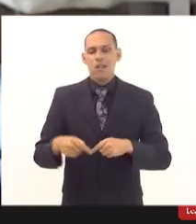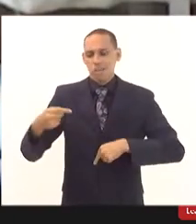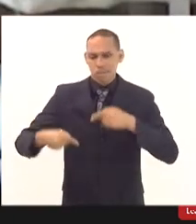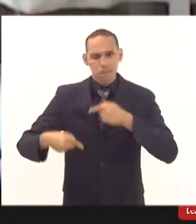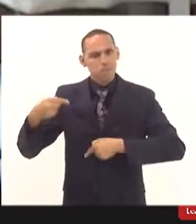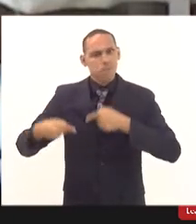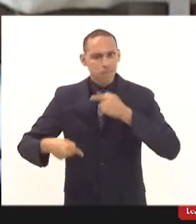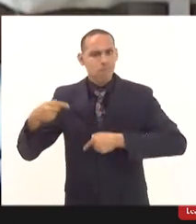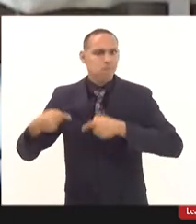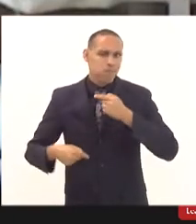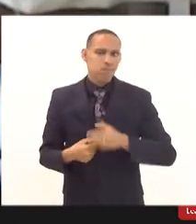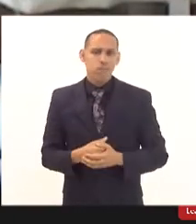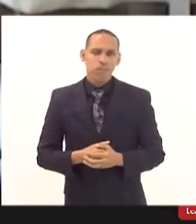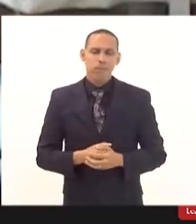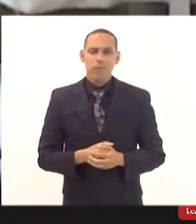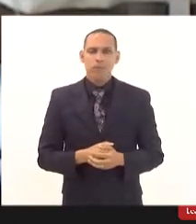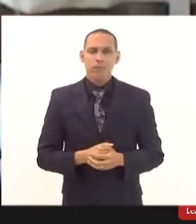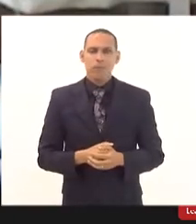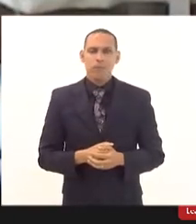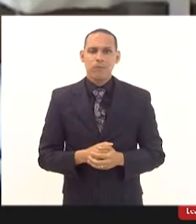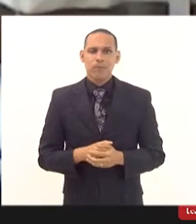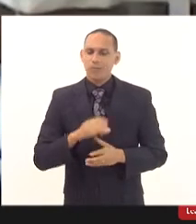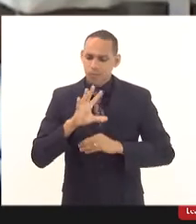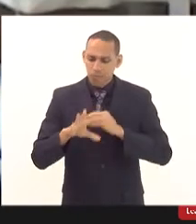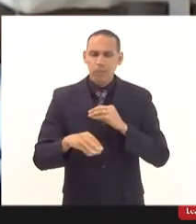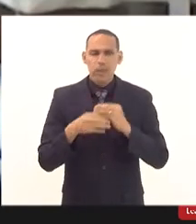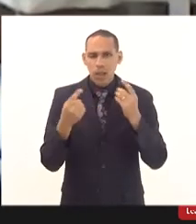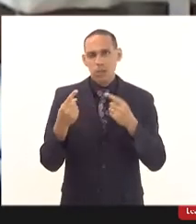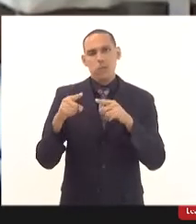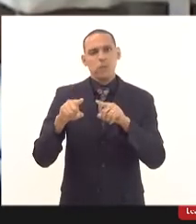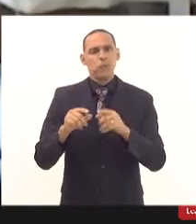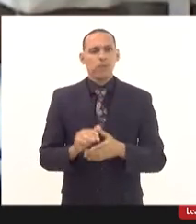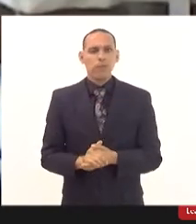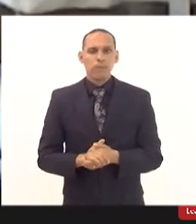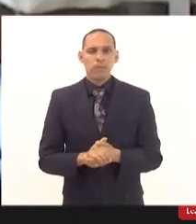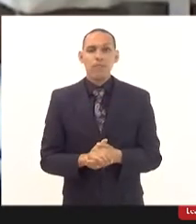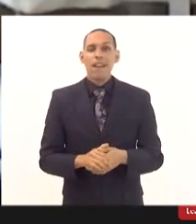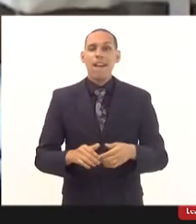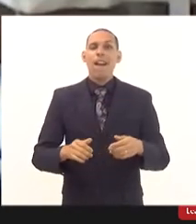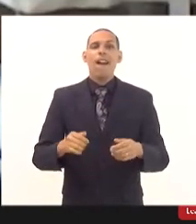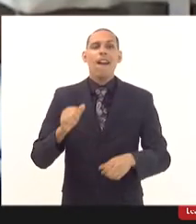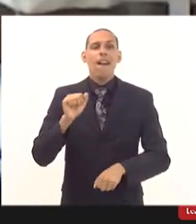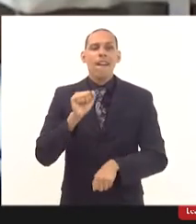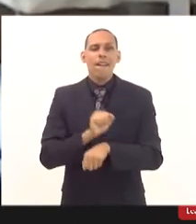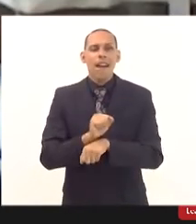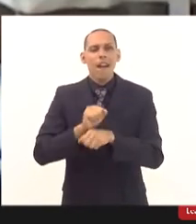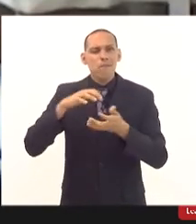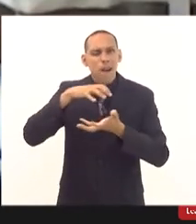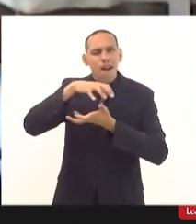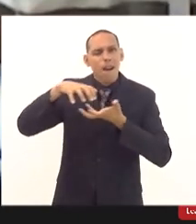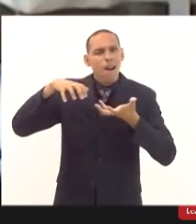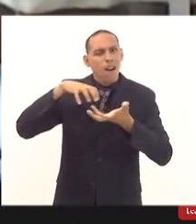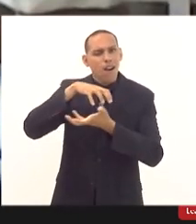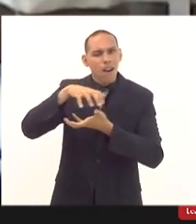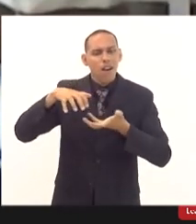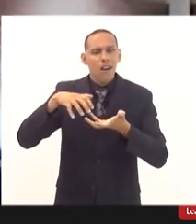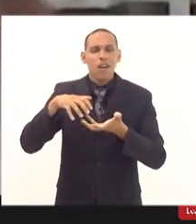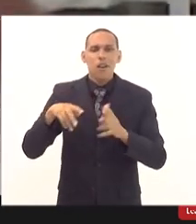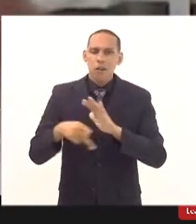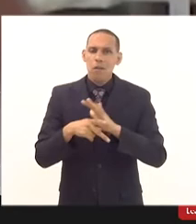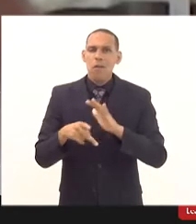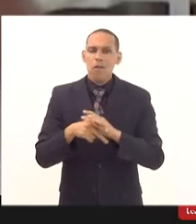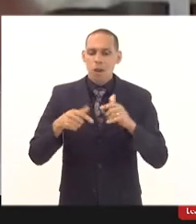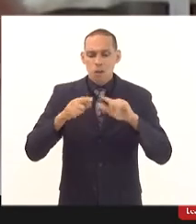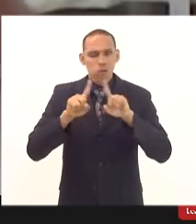de baixo e acumular com relação a essas denúncias greve de trabalhadores da evc e